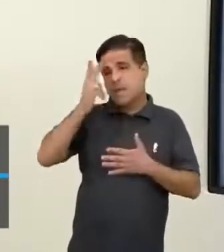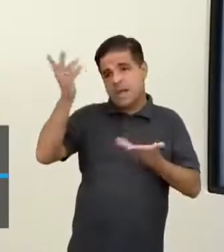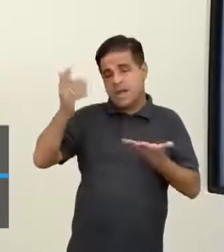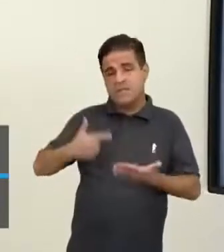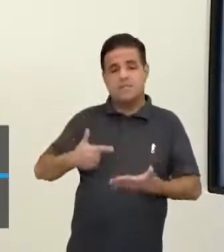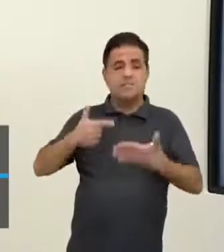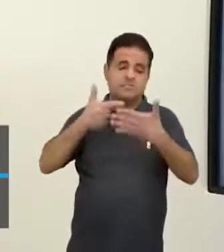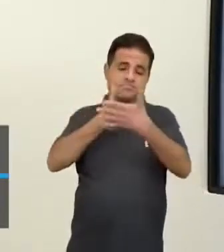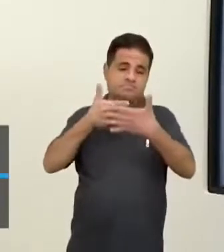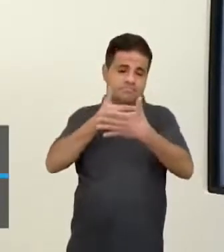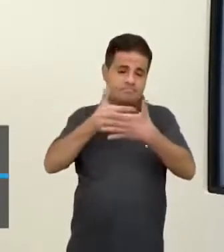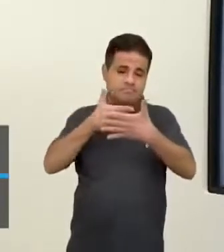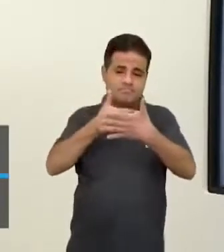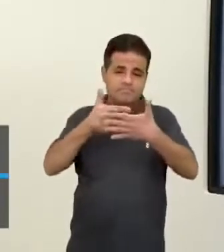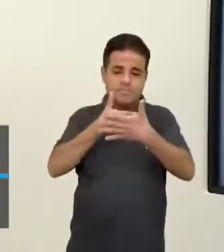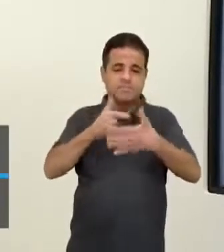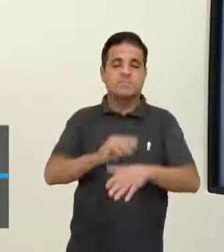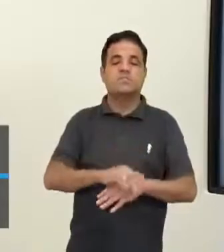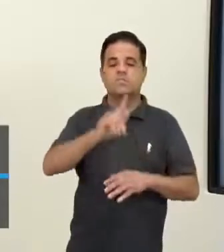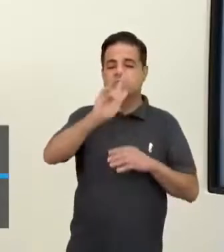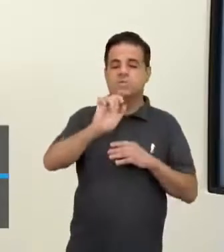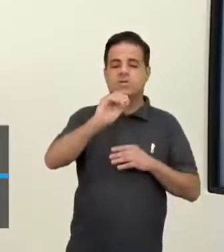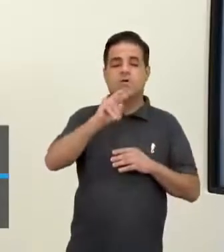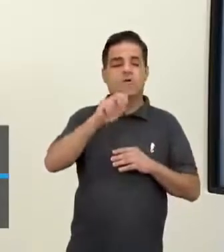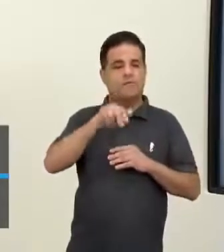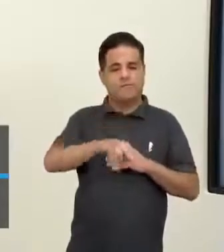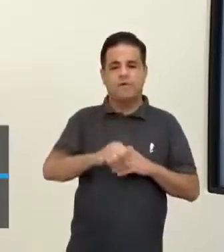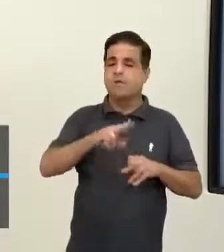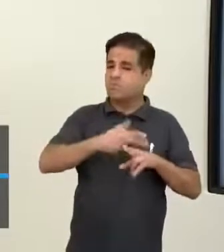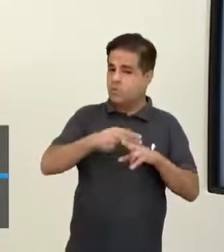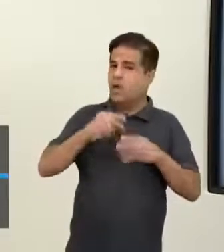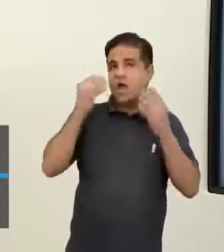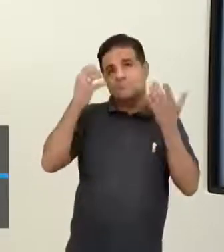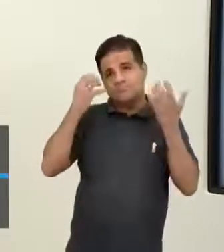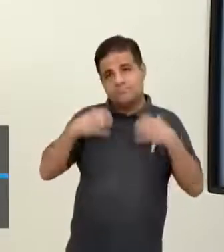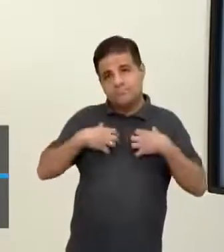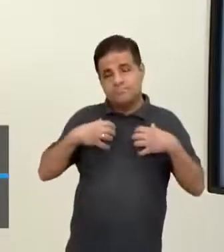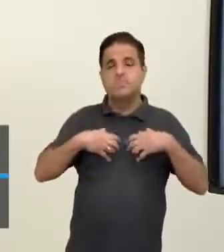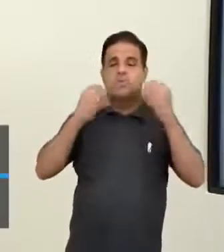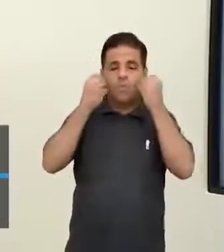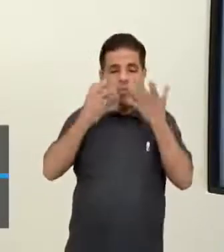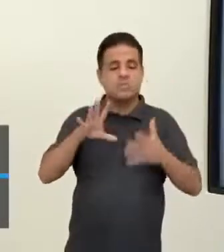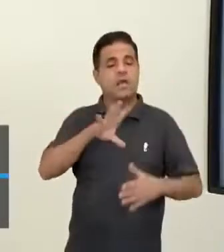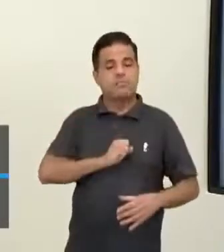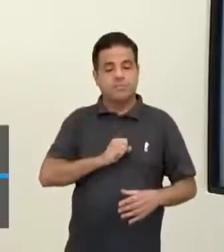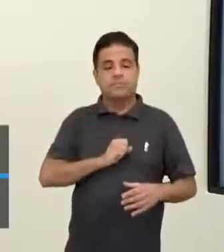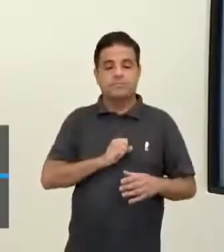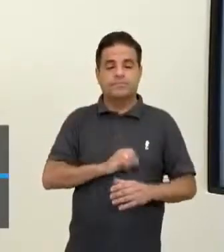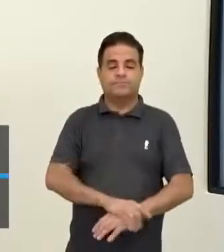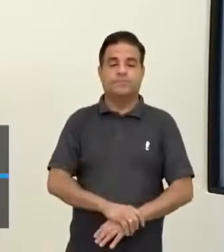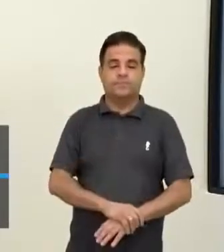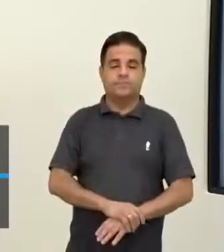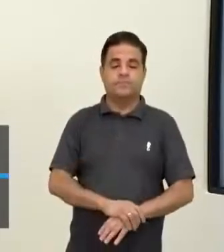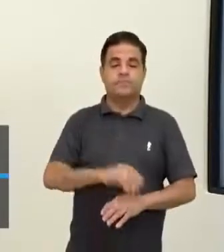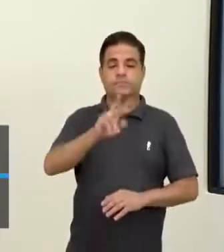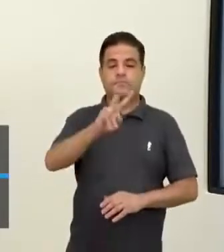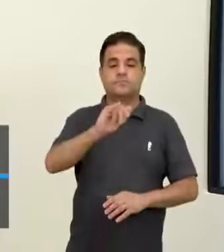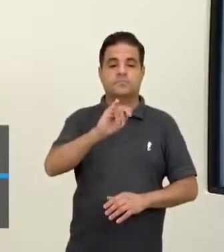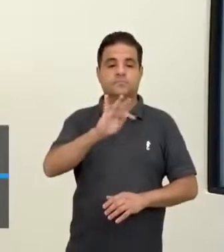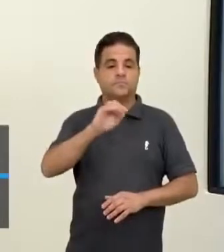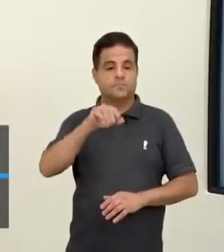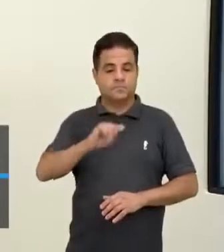Giovana. Chocolate é uma forma de demonstrar amor? E a Vitória,